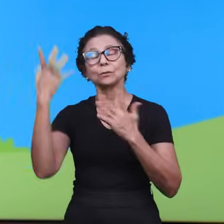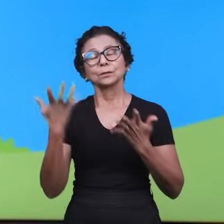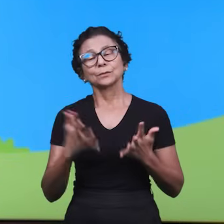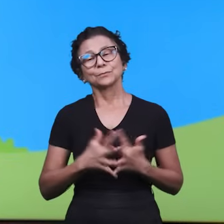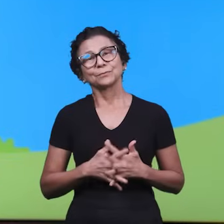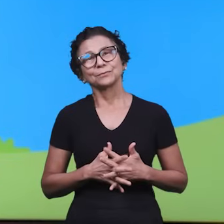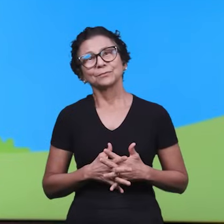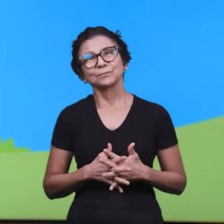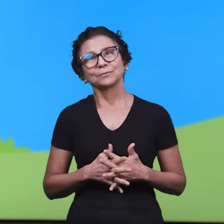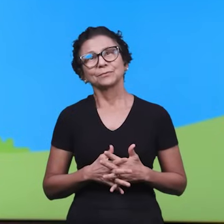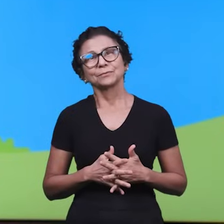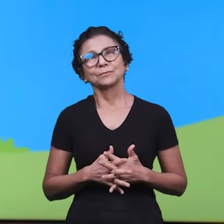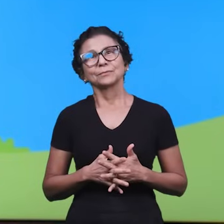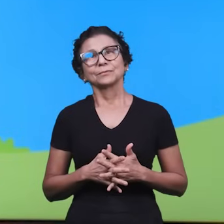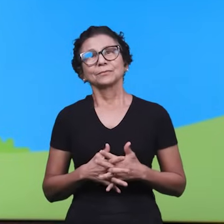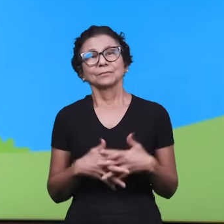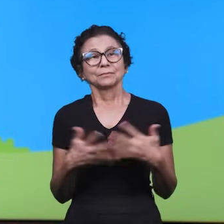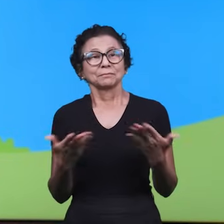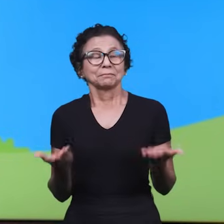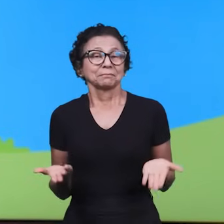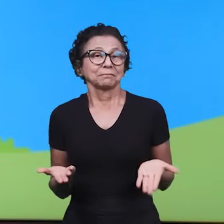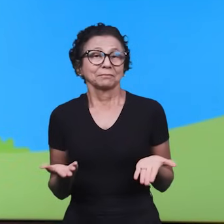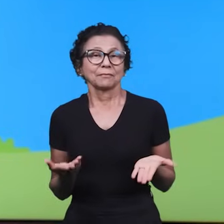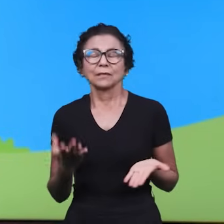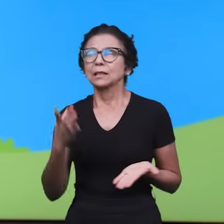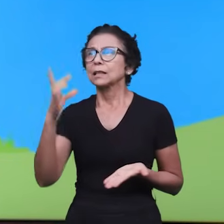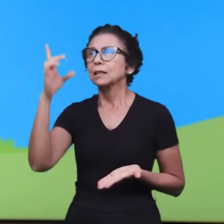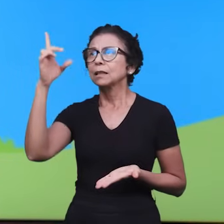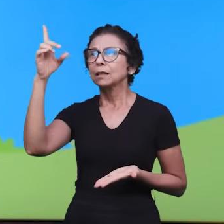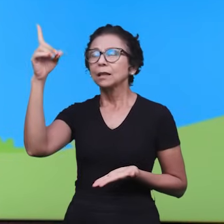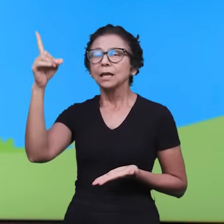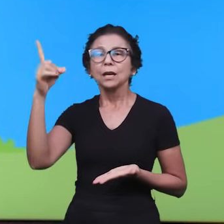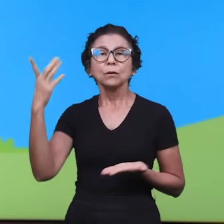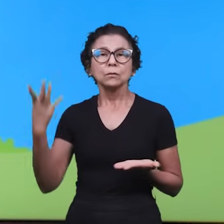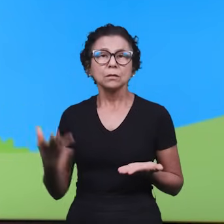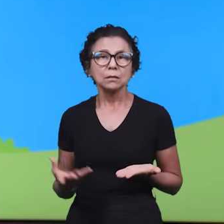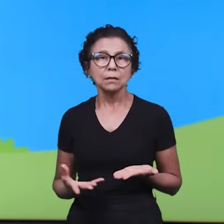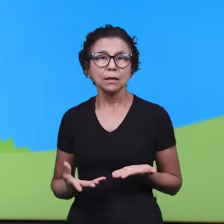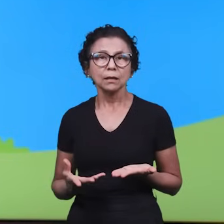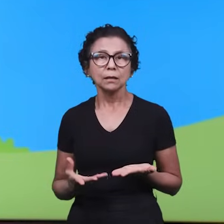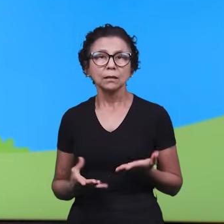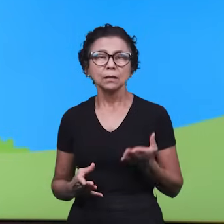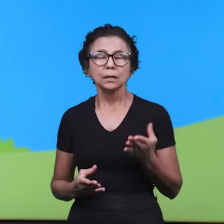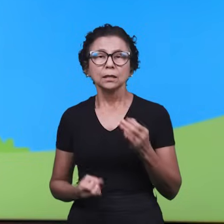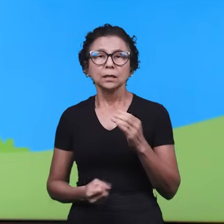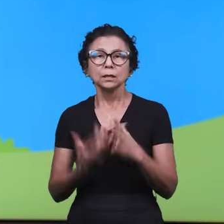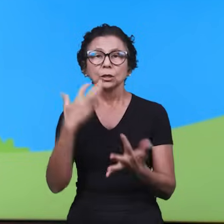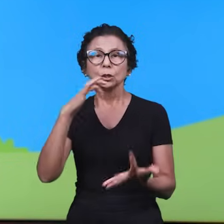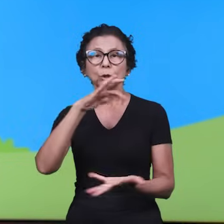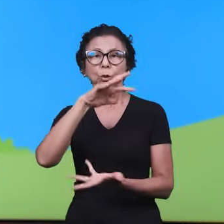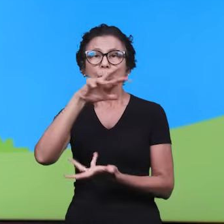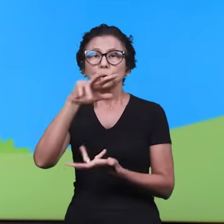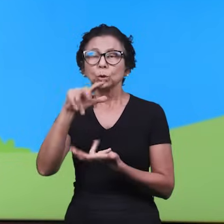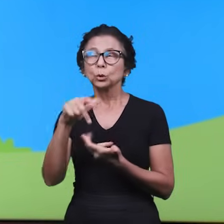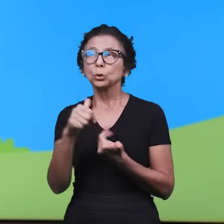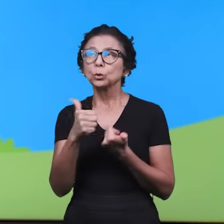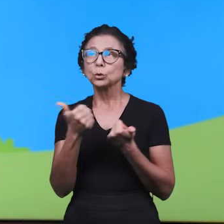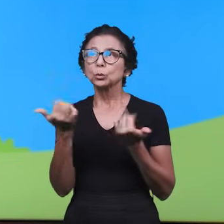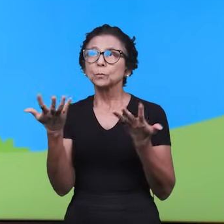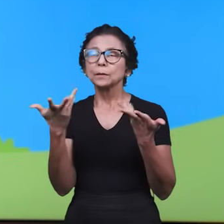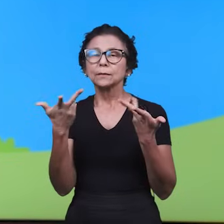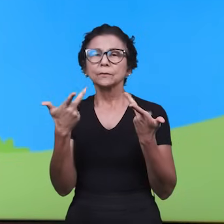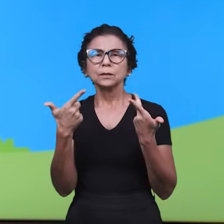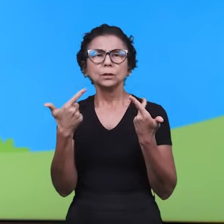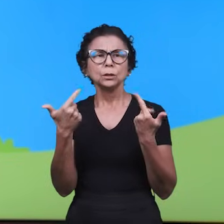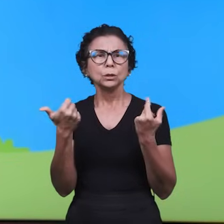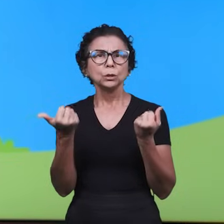verdade. Isso não parece tão óbvio? Afinal, um Deus que deu tudo de bom e perfeito que o homem